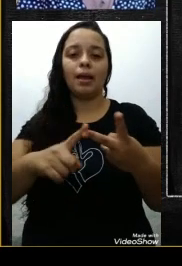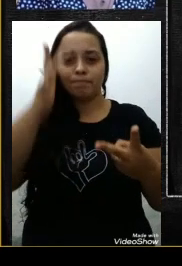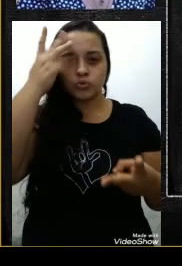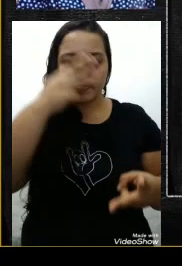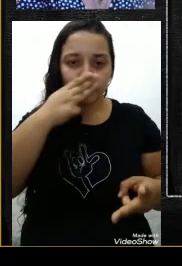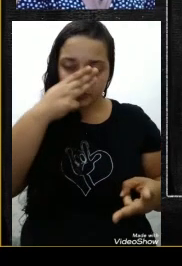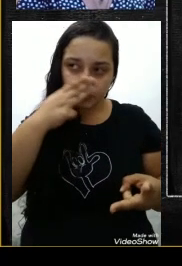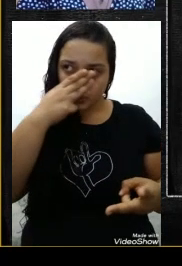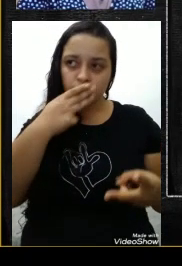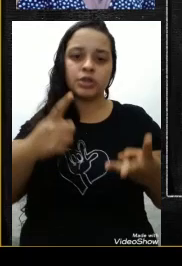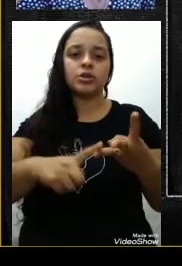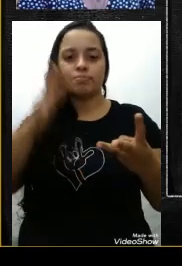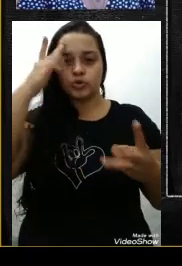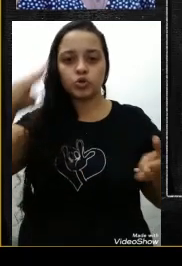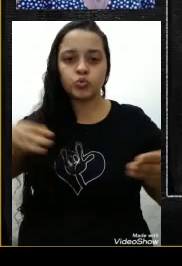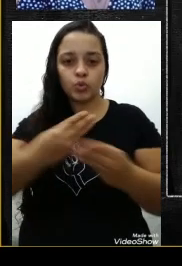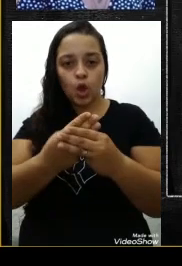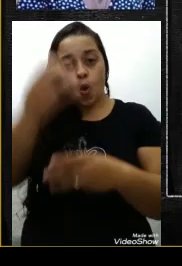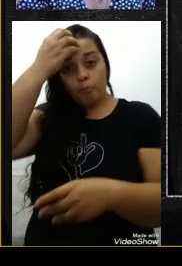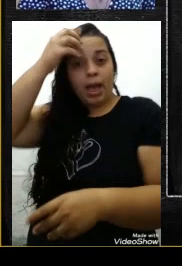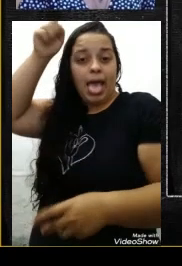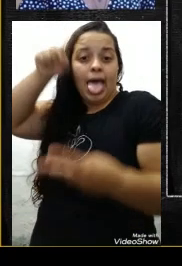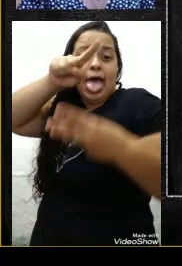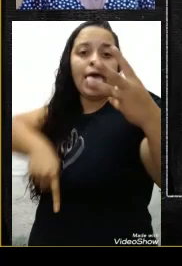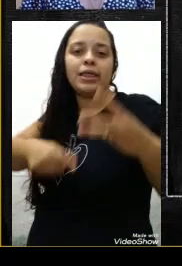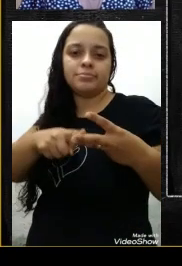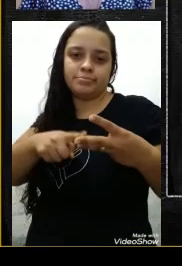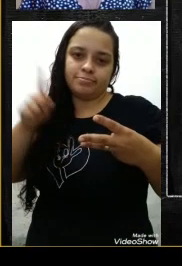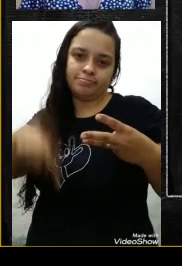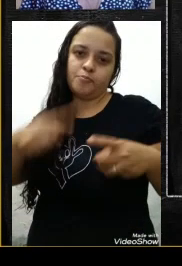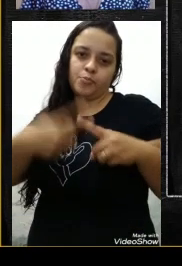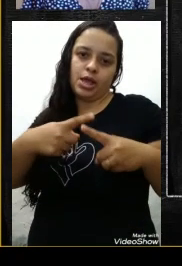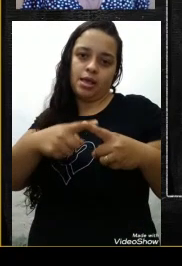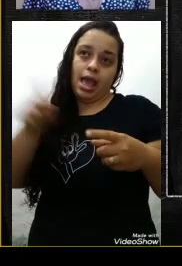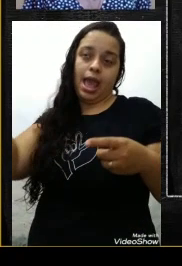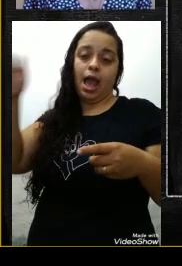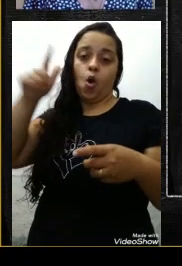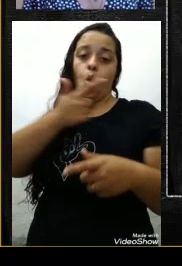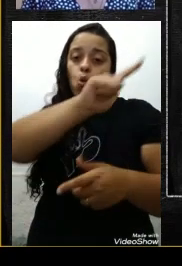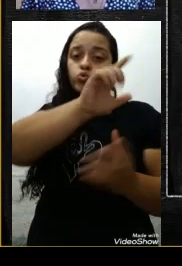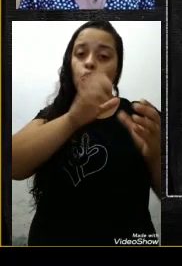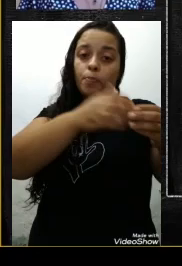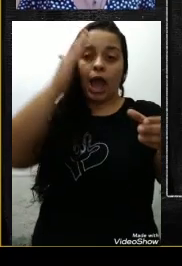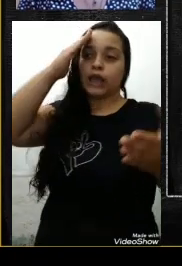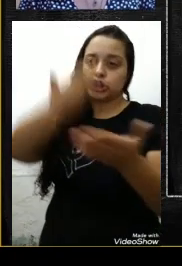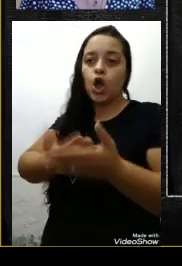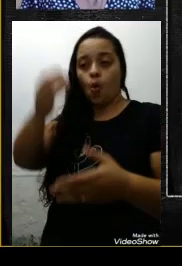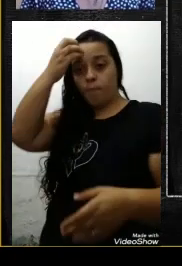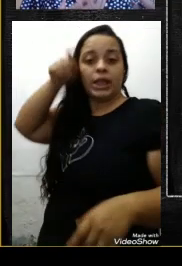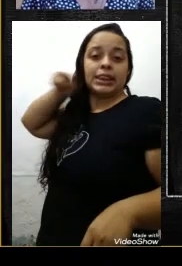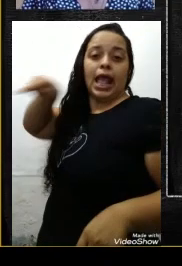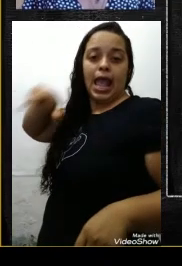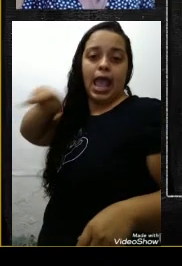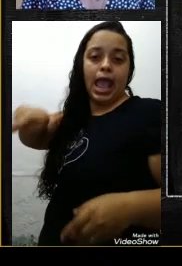hanseníase, ou a ação das prostitutas, ou até mesmo a perseguição aos judeus foi muito frequente. Então, muitos